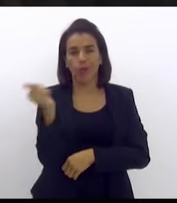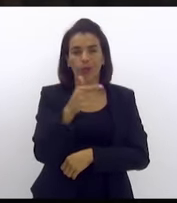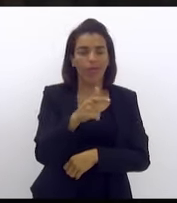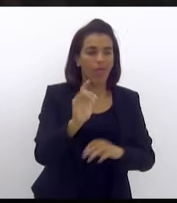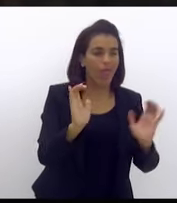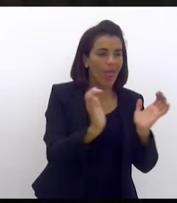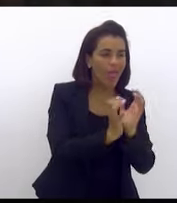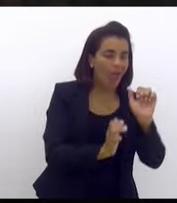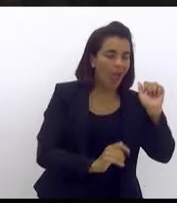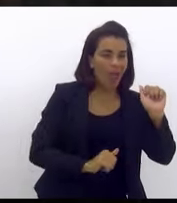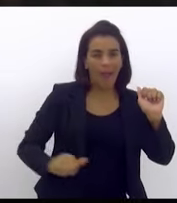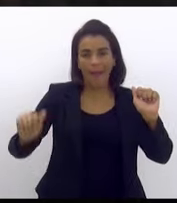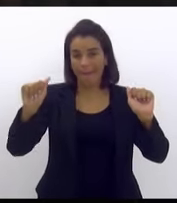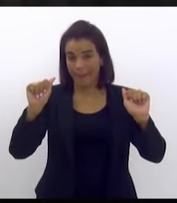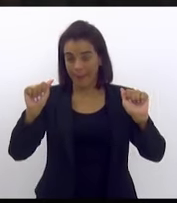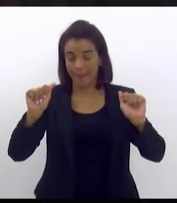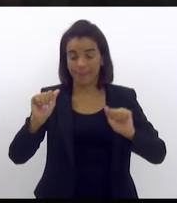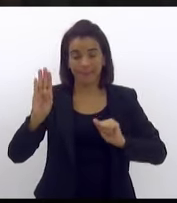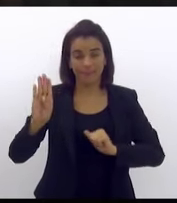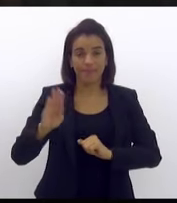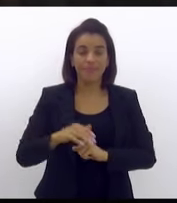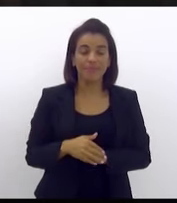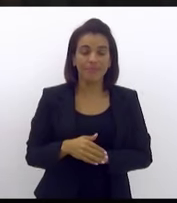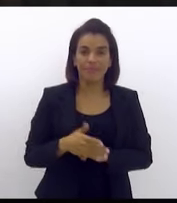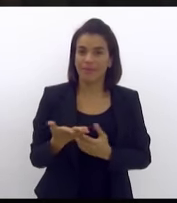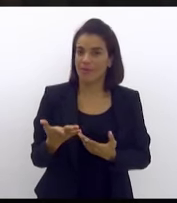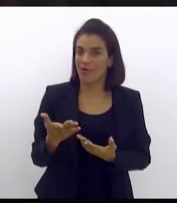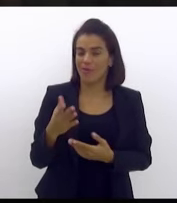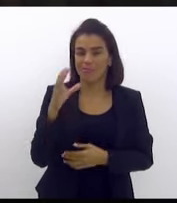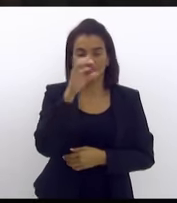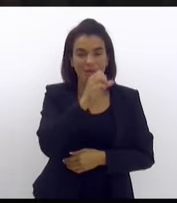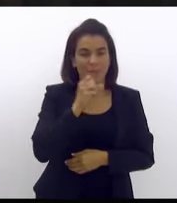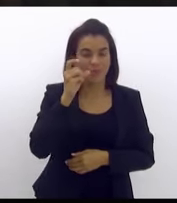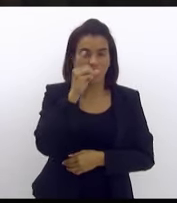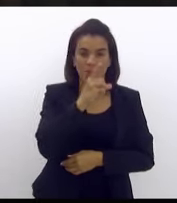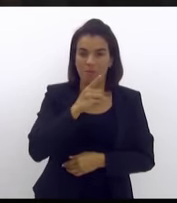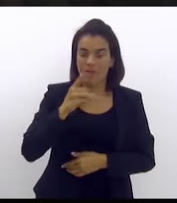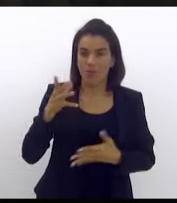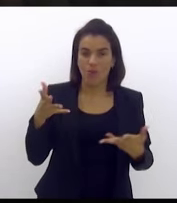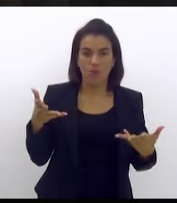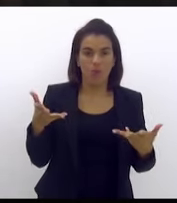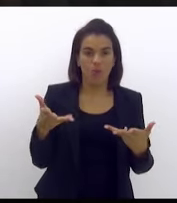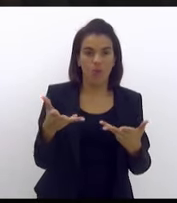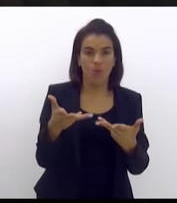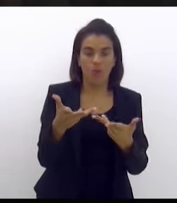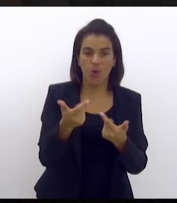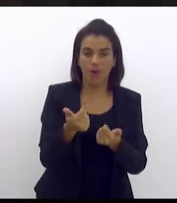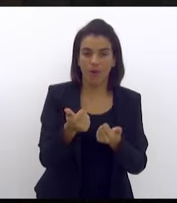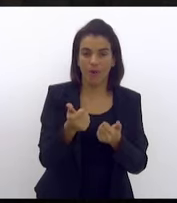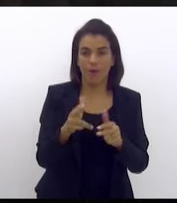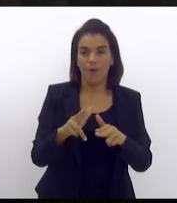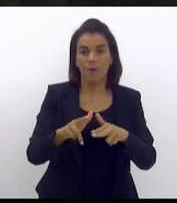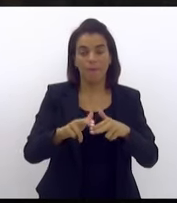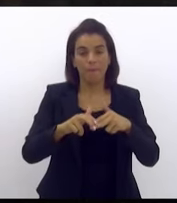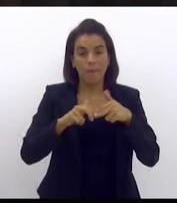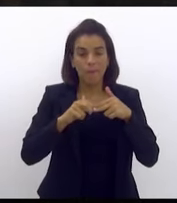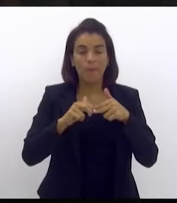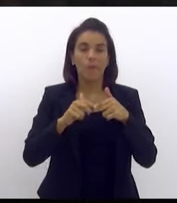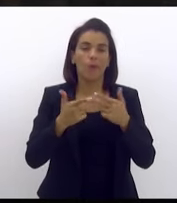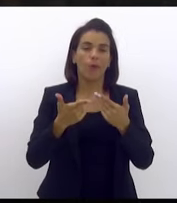foi um final de semana épico para a cidade do Rio de Janeiro, função do volume